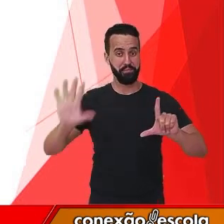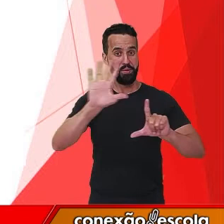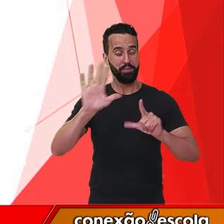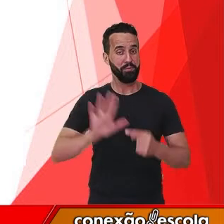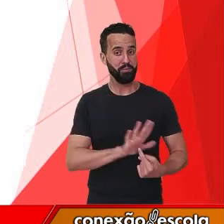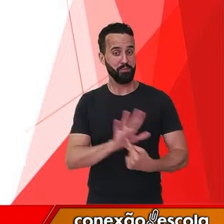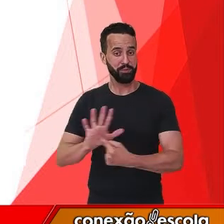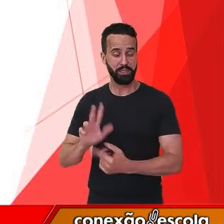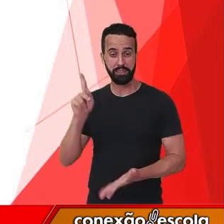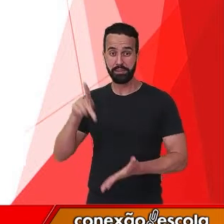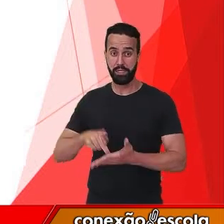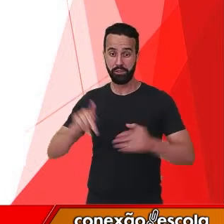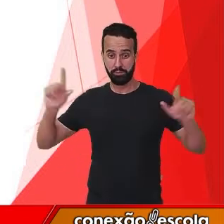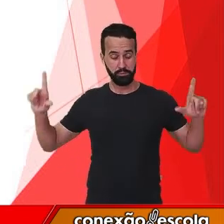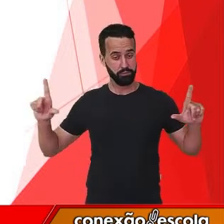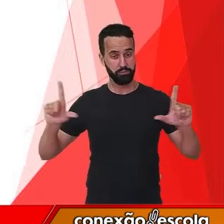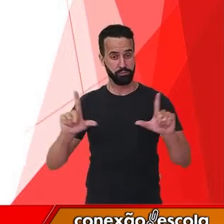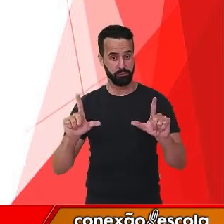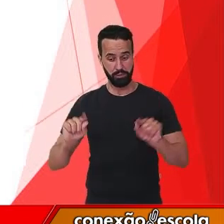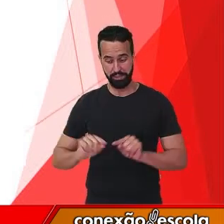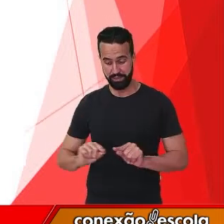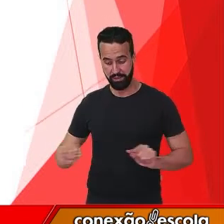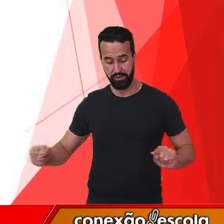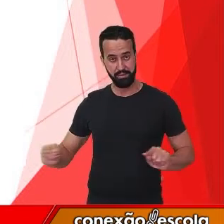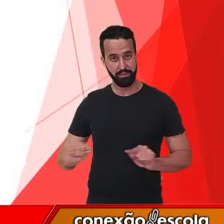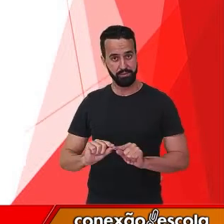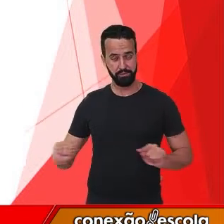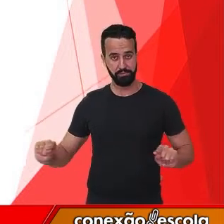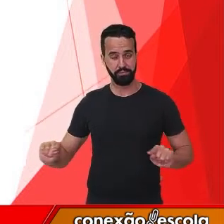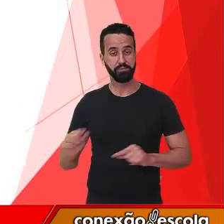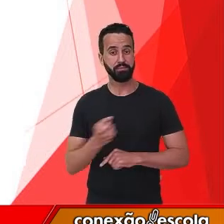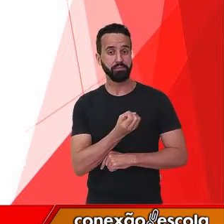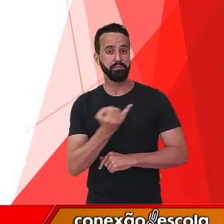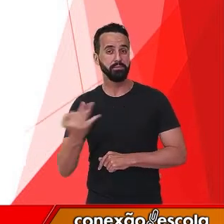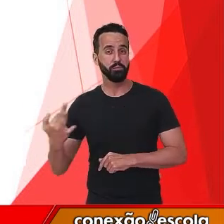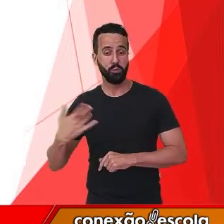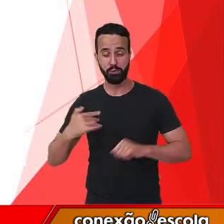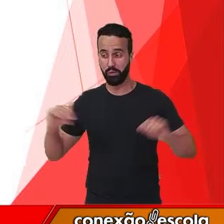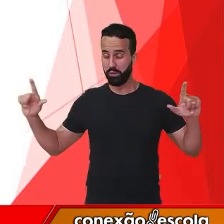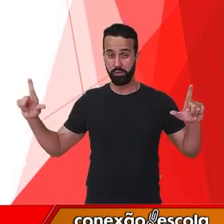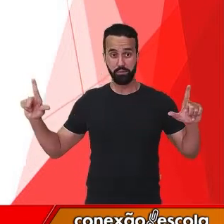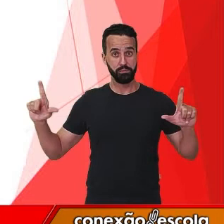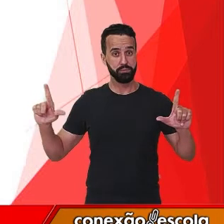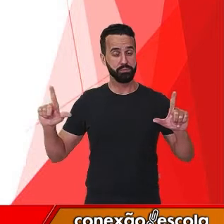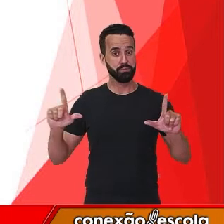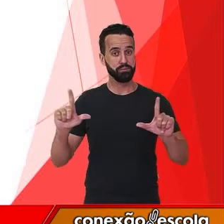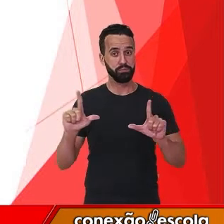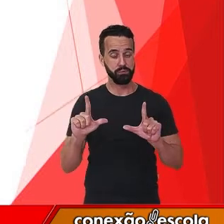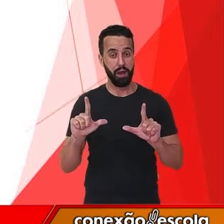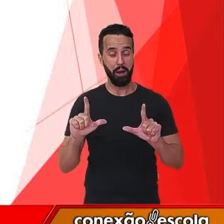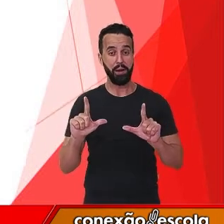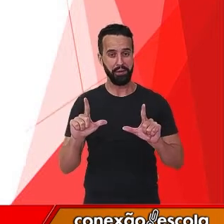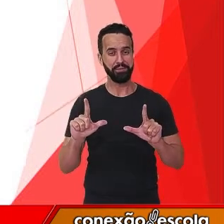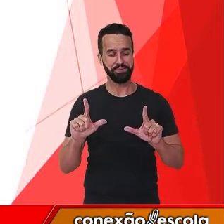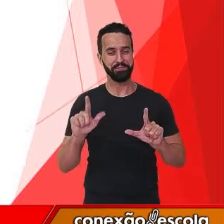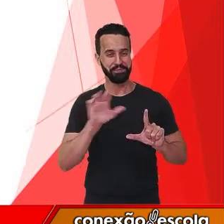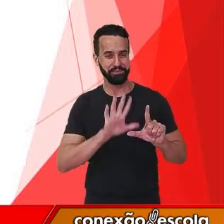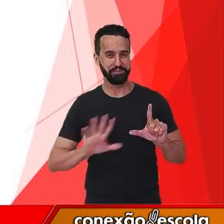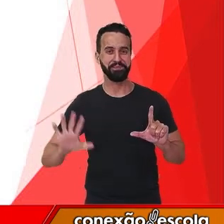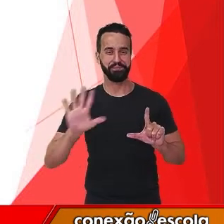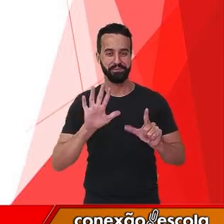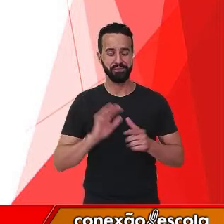tamanho reduzido escala na realidade foi reduzida para ser representada no mapa